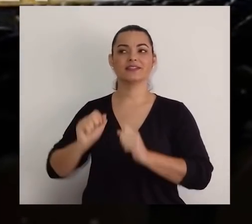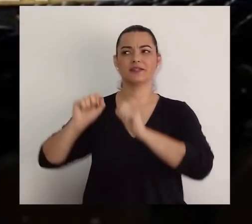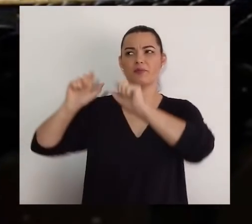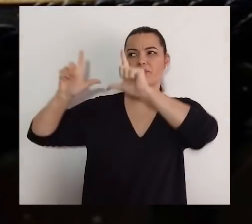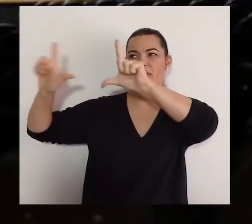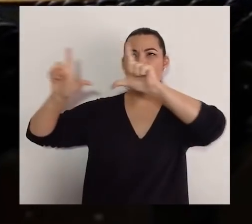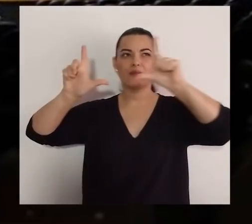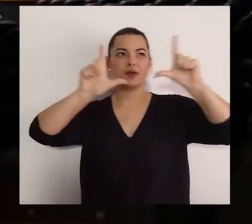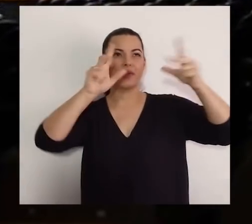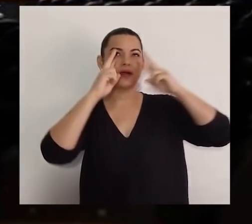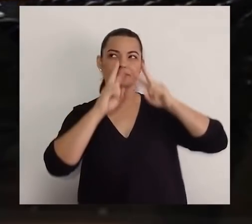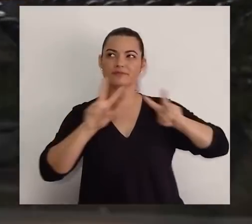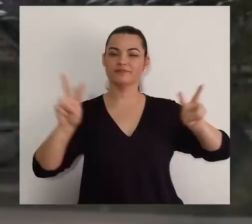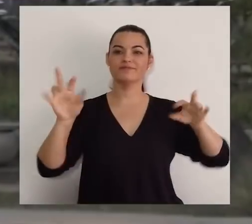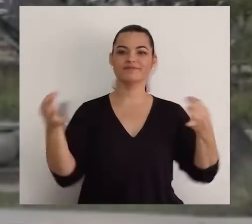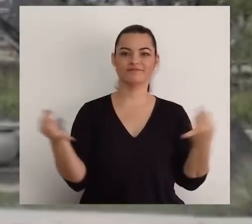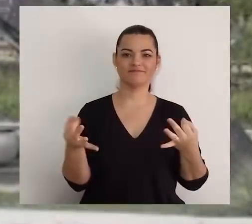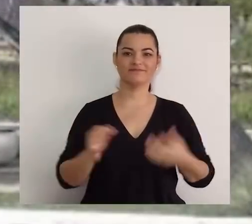exposições.